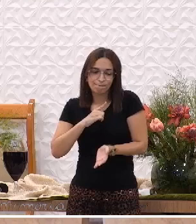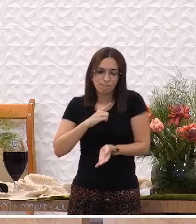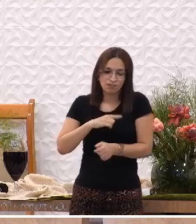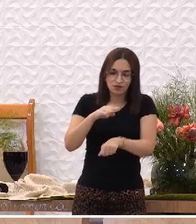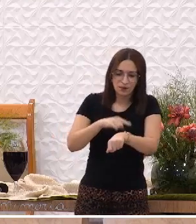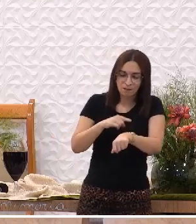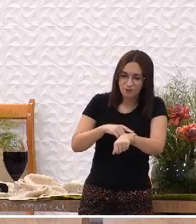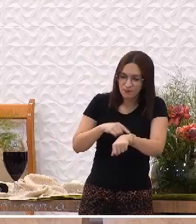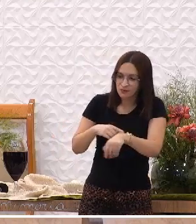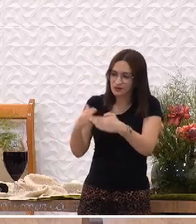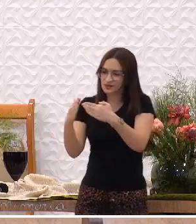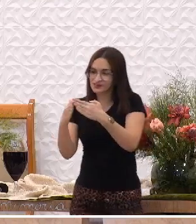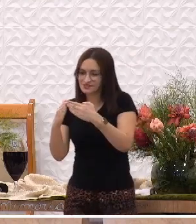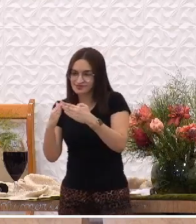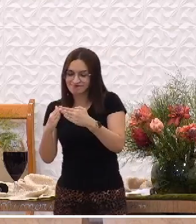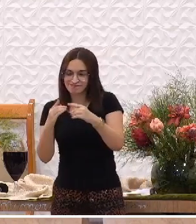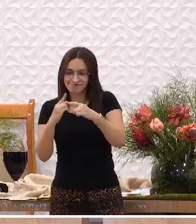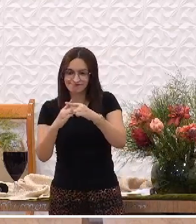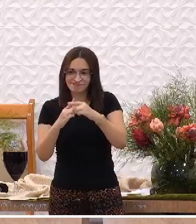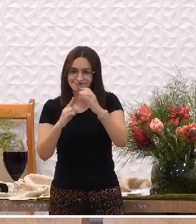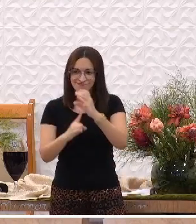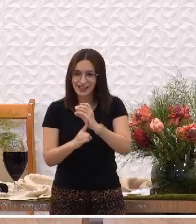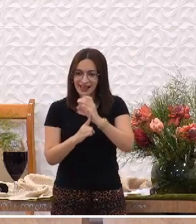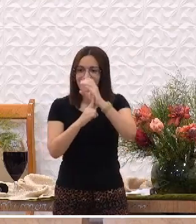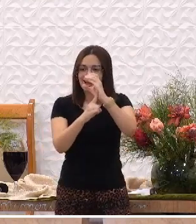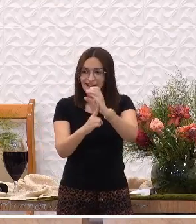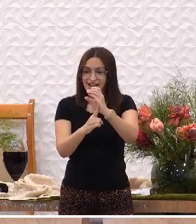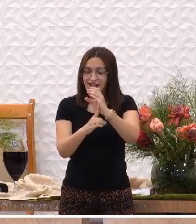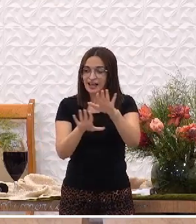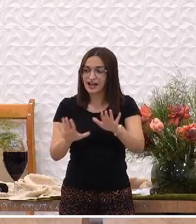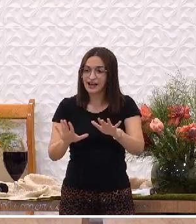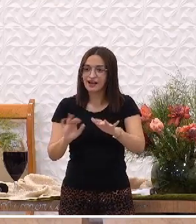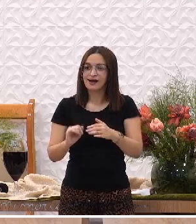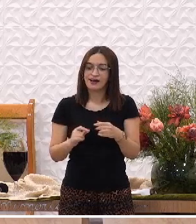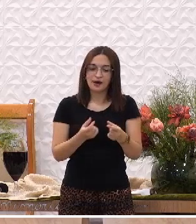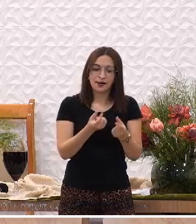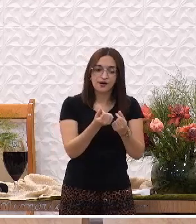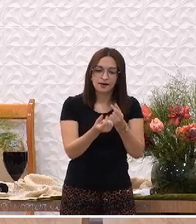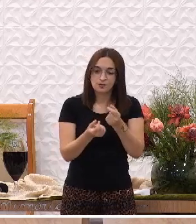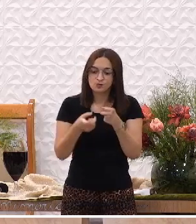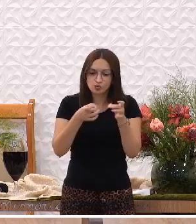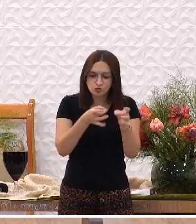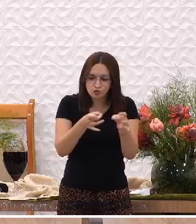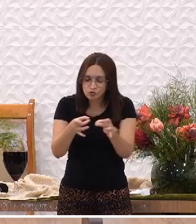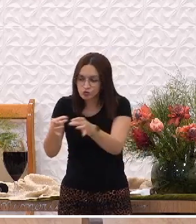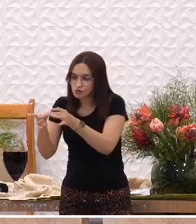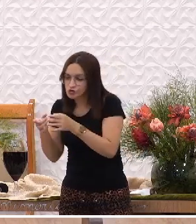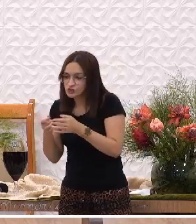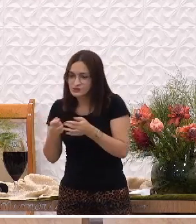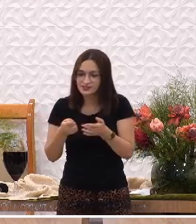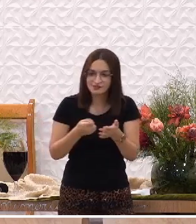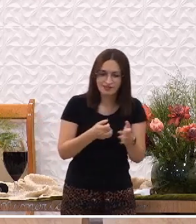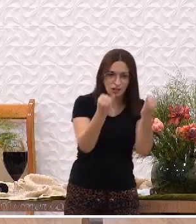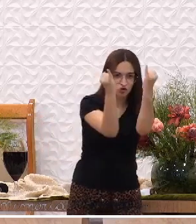estava construindo a Basílica de São Pedro, as indulgências eram consideradas assim como boas obras muito acima das demais. Tanto